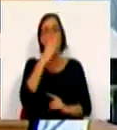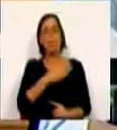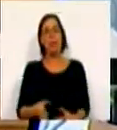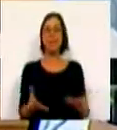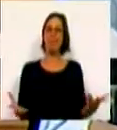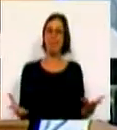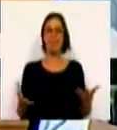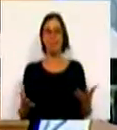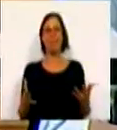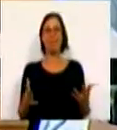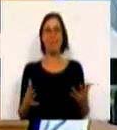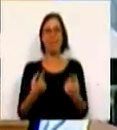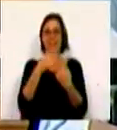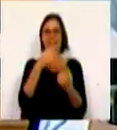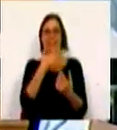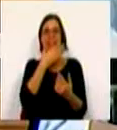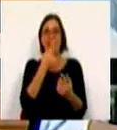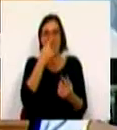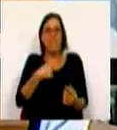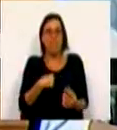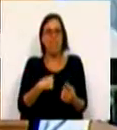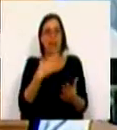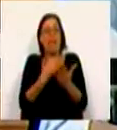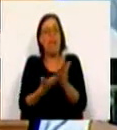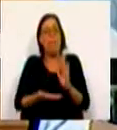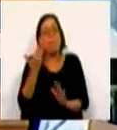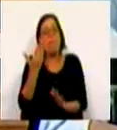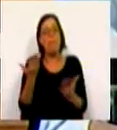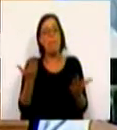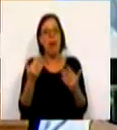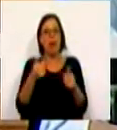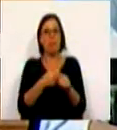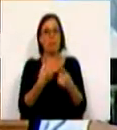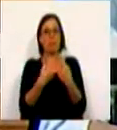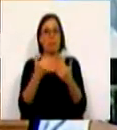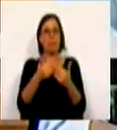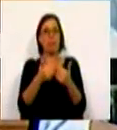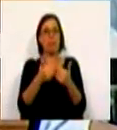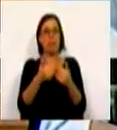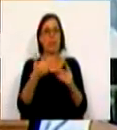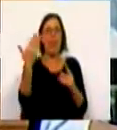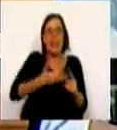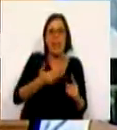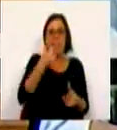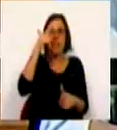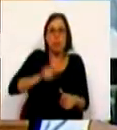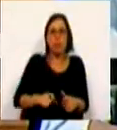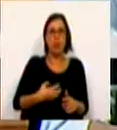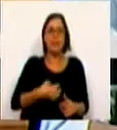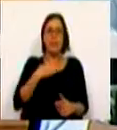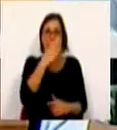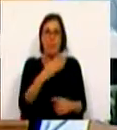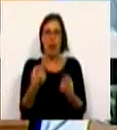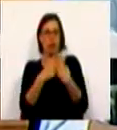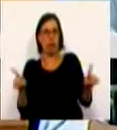aplicação ser muito deficiente, aumentando, digamos assim, a distância entre o direito tal qual os cidadãos o sentem na